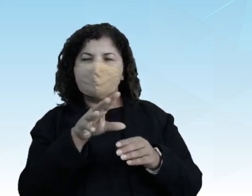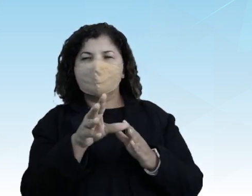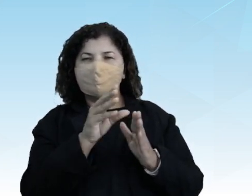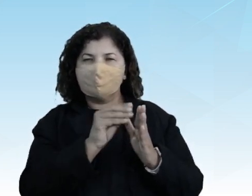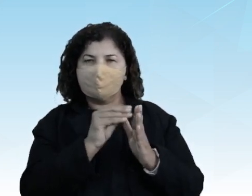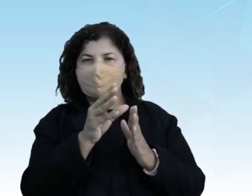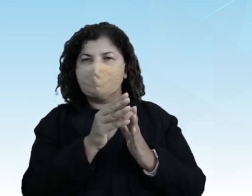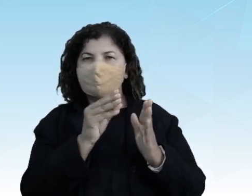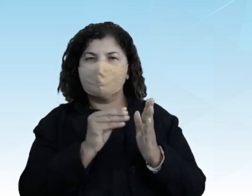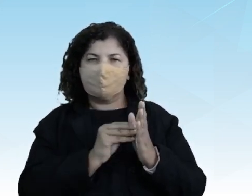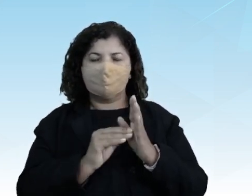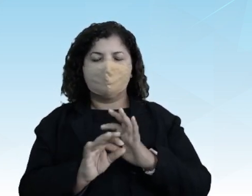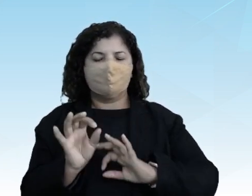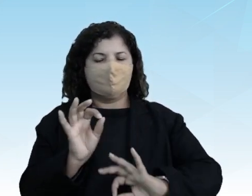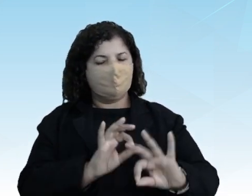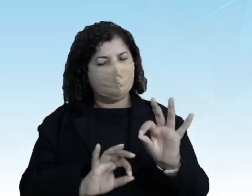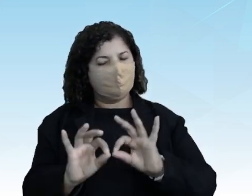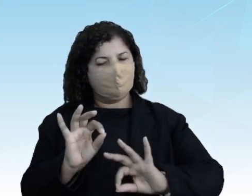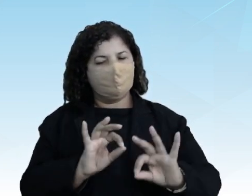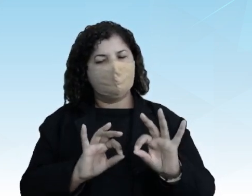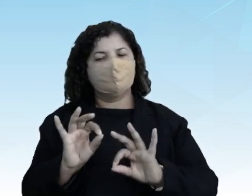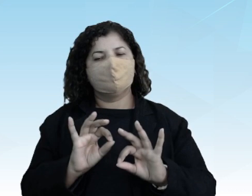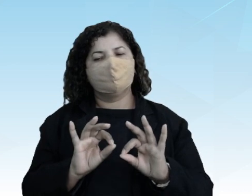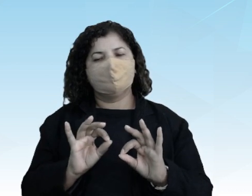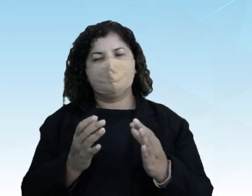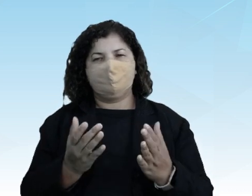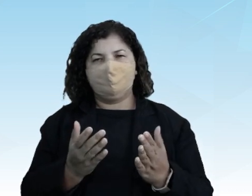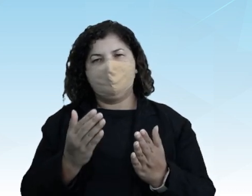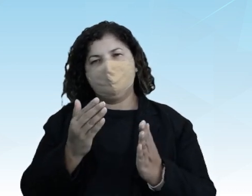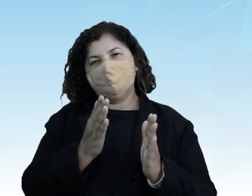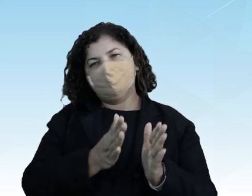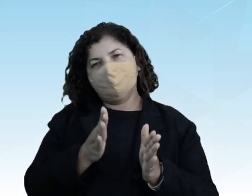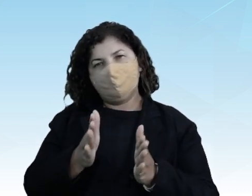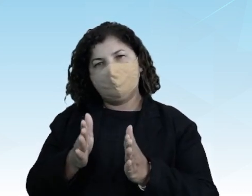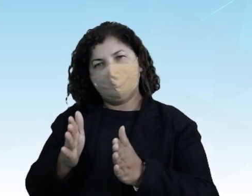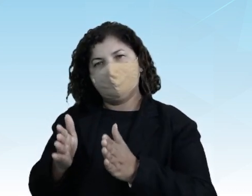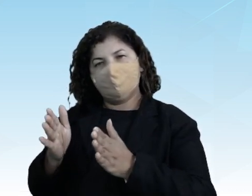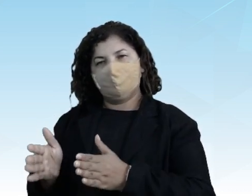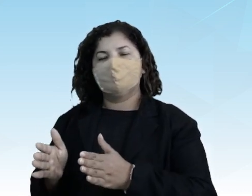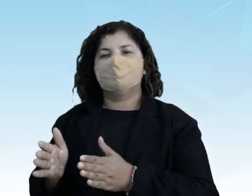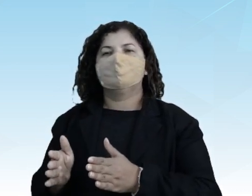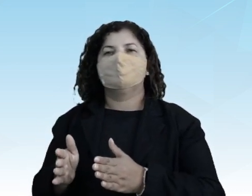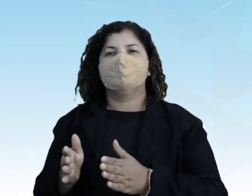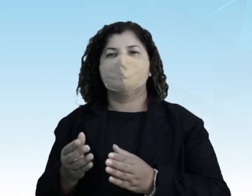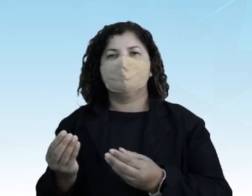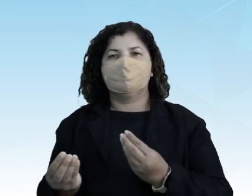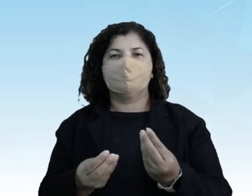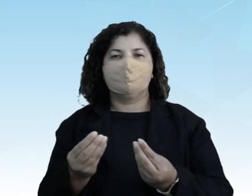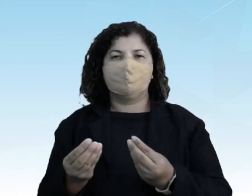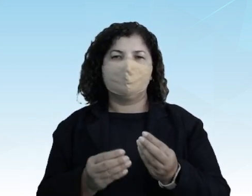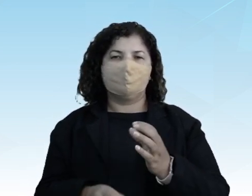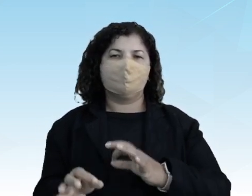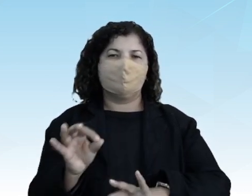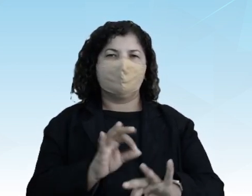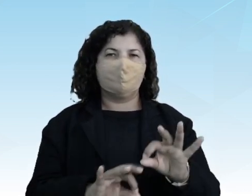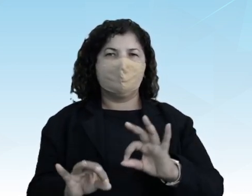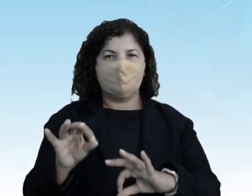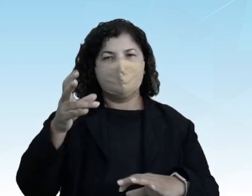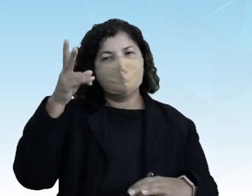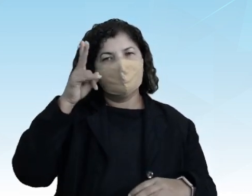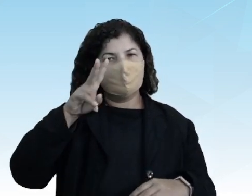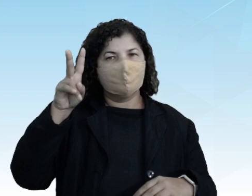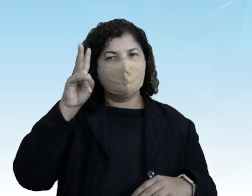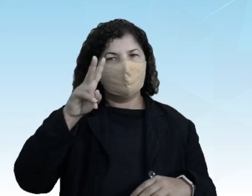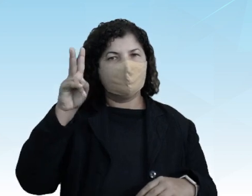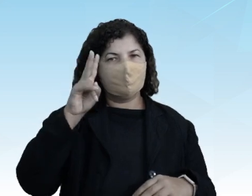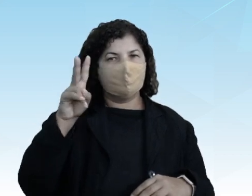seu ofício, né? Então, as fontes vão dar sentido para a reconstrução, né, daquela história,